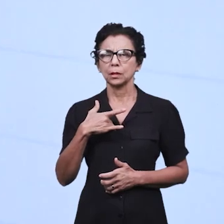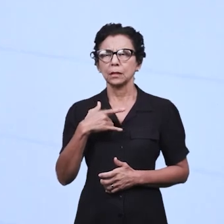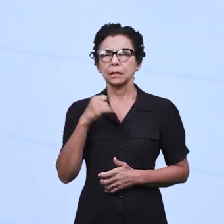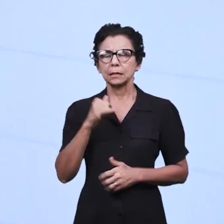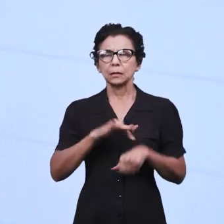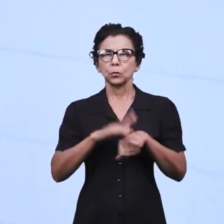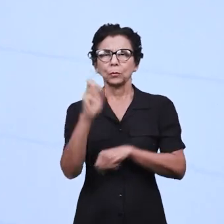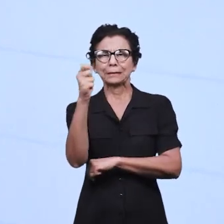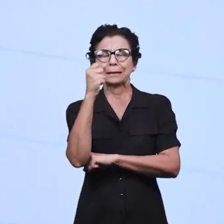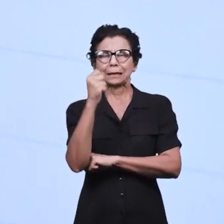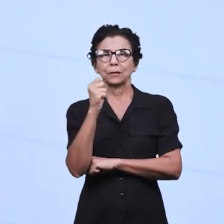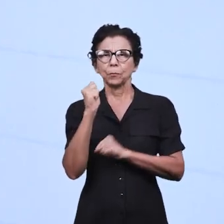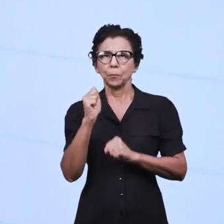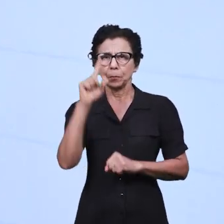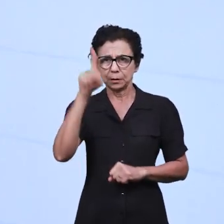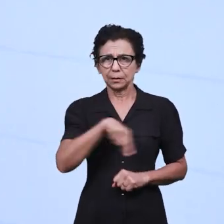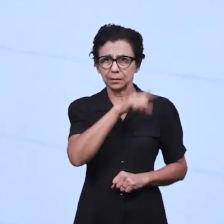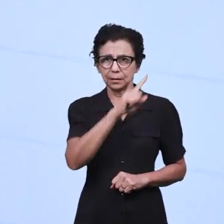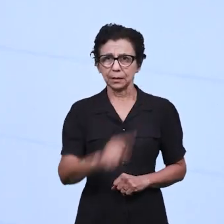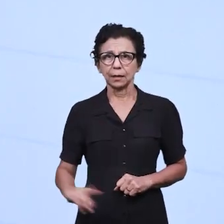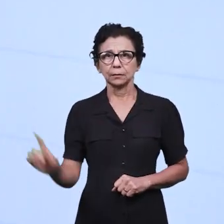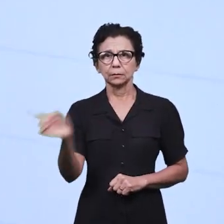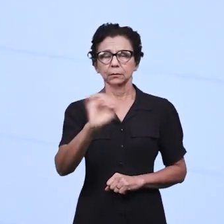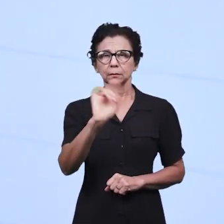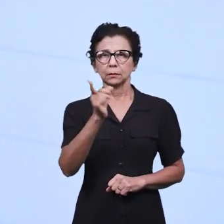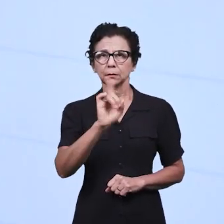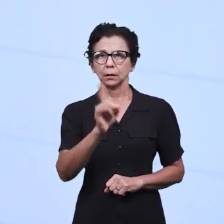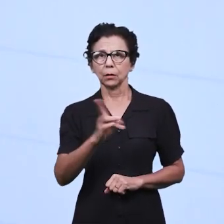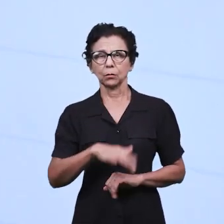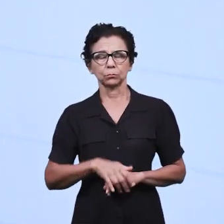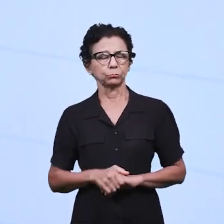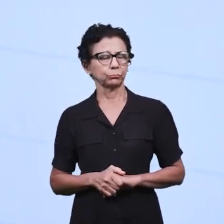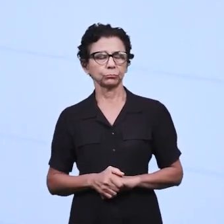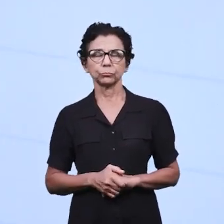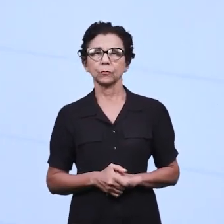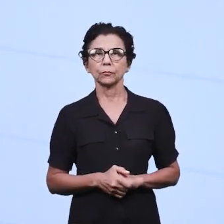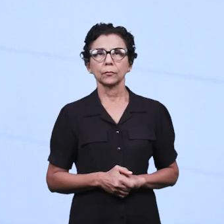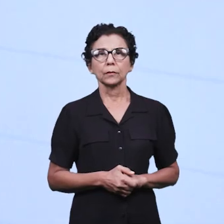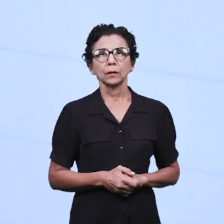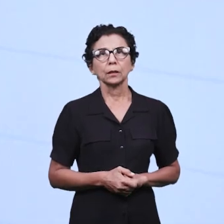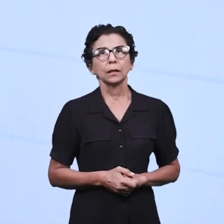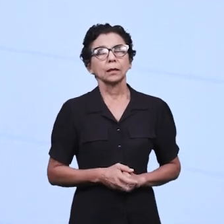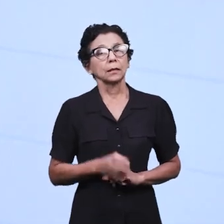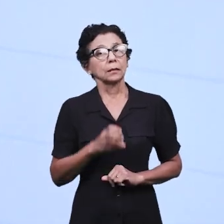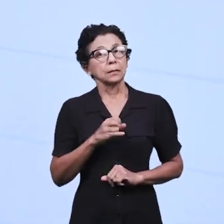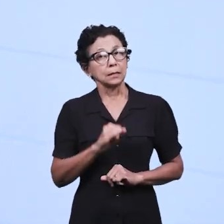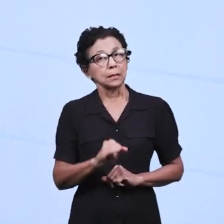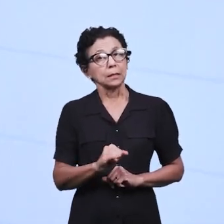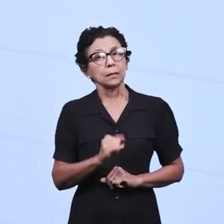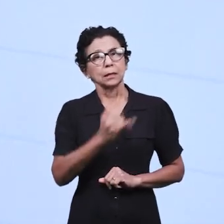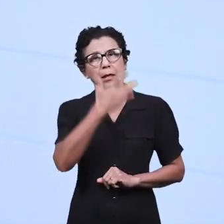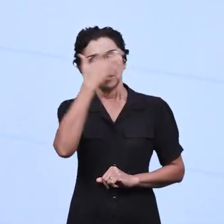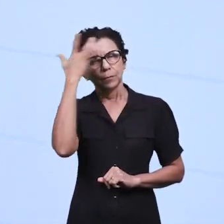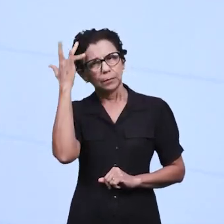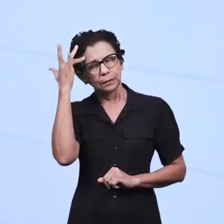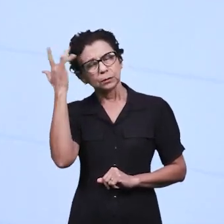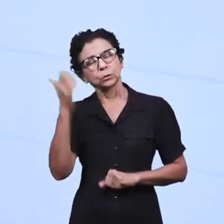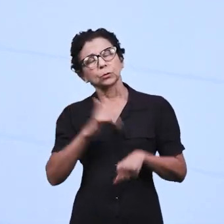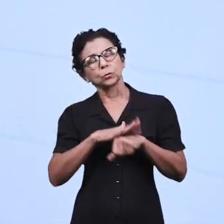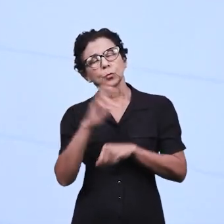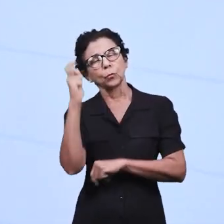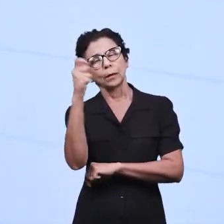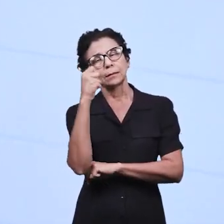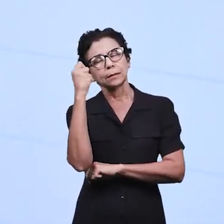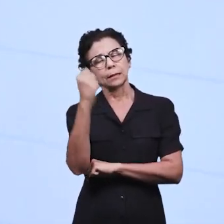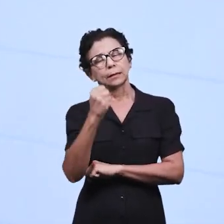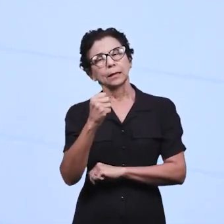em caso de fraude ou em caso de inadimplência por mais de 60 dias. Então tem que ficar atento a isso também, tá? Quem está com doença grave ou quem tem plano